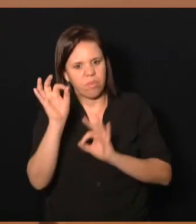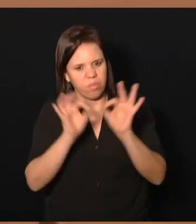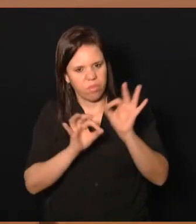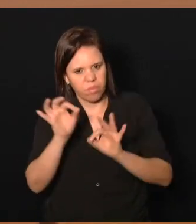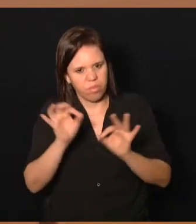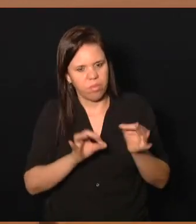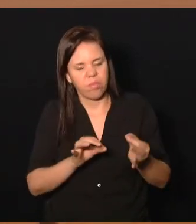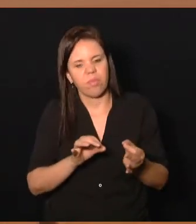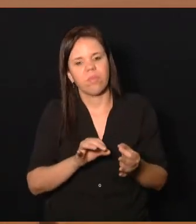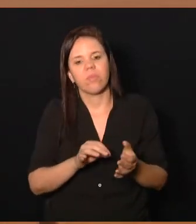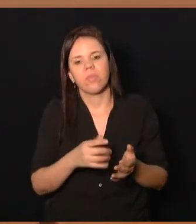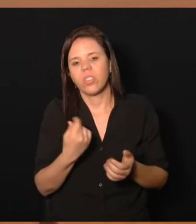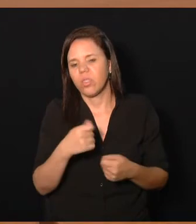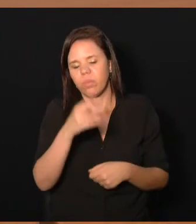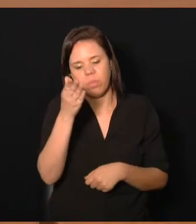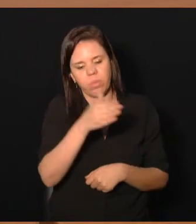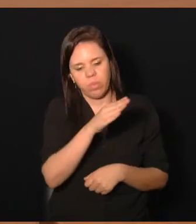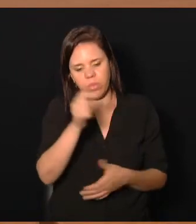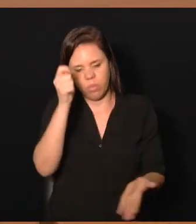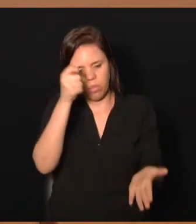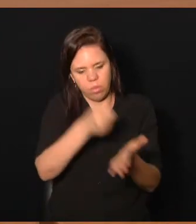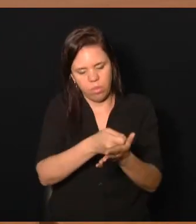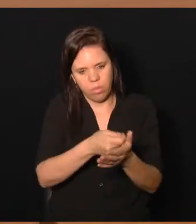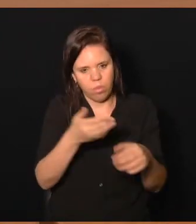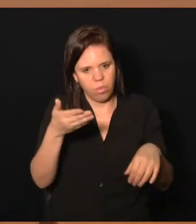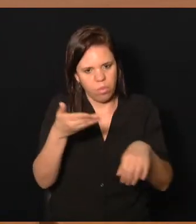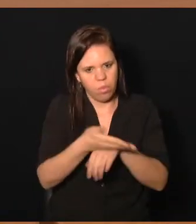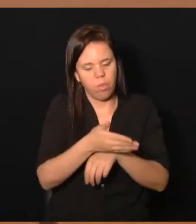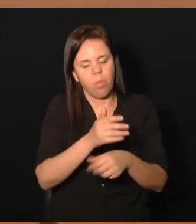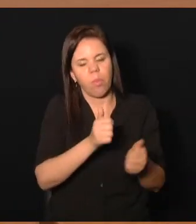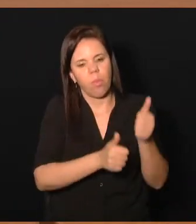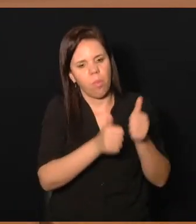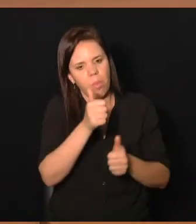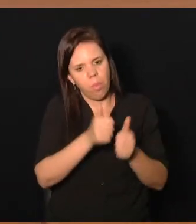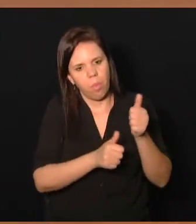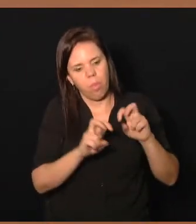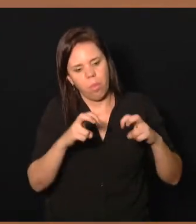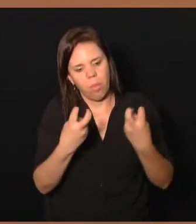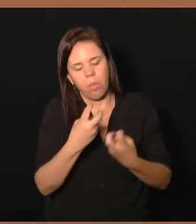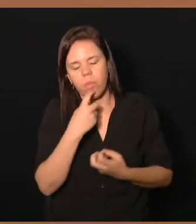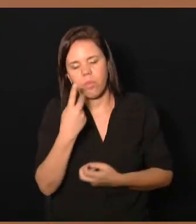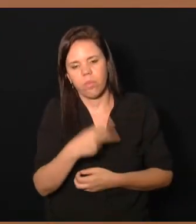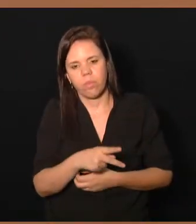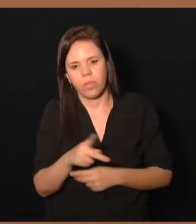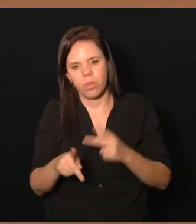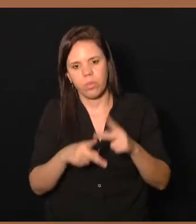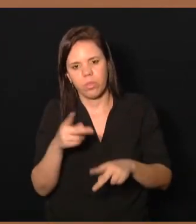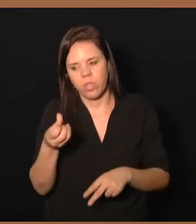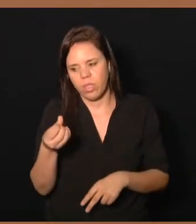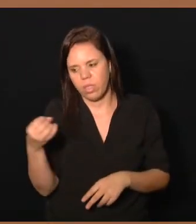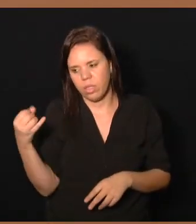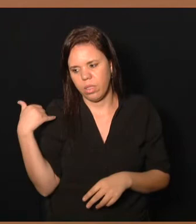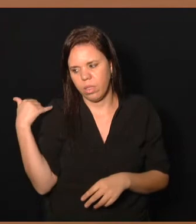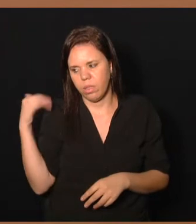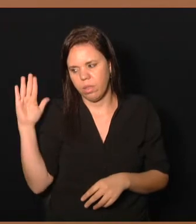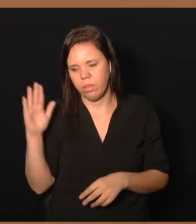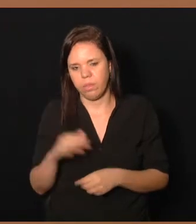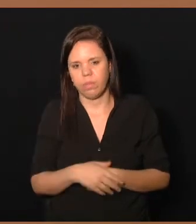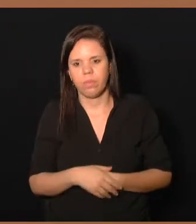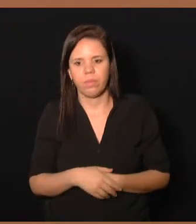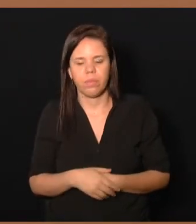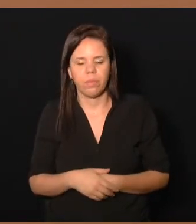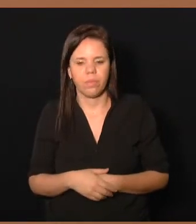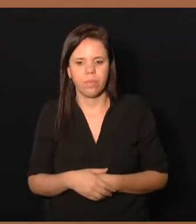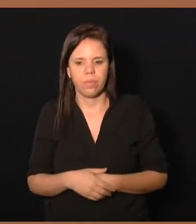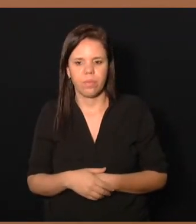de isenção de pagamento nos espetáculos futebolísticos para os idosos com mais de 60